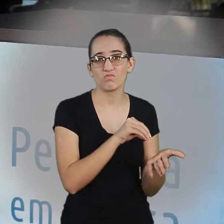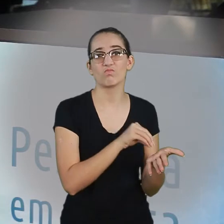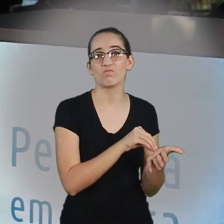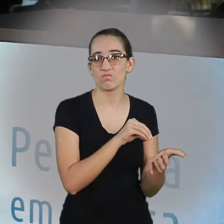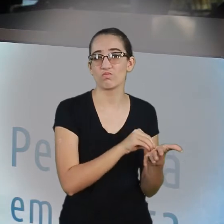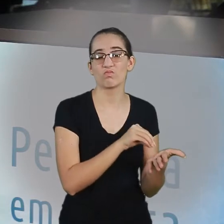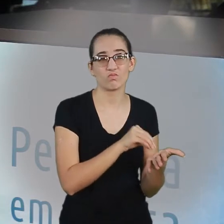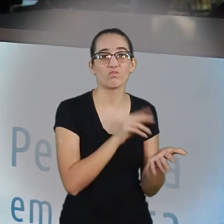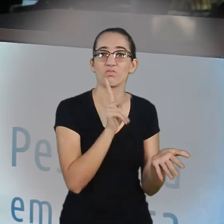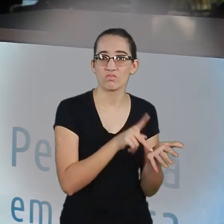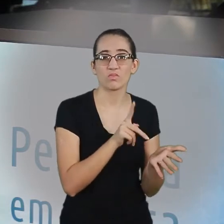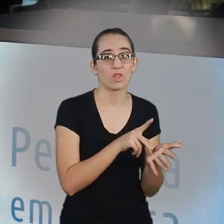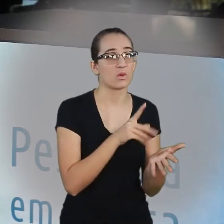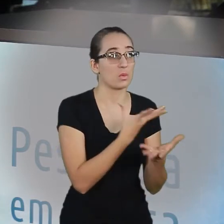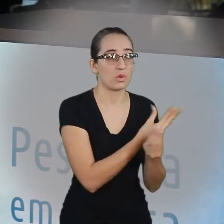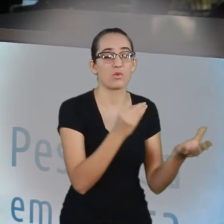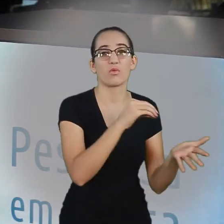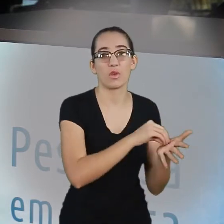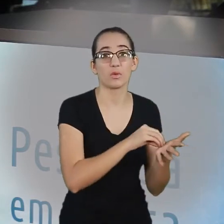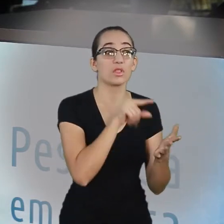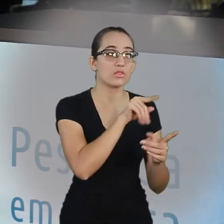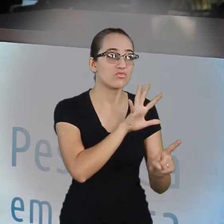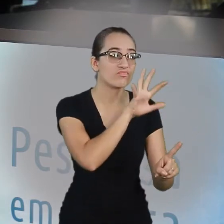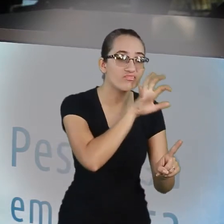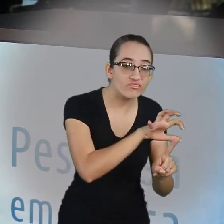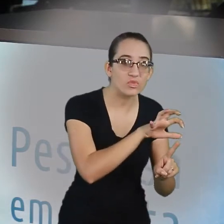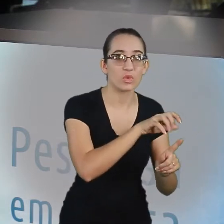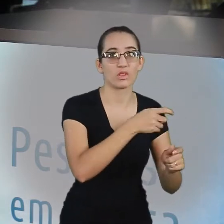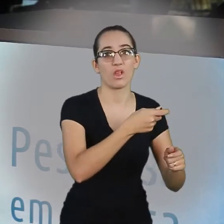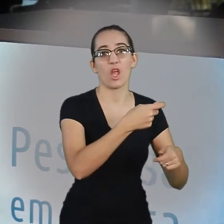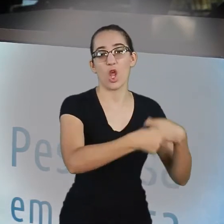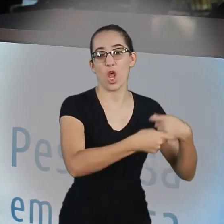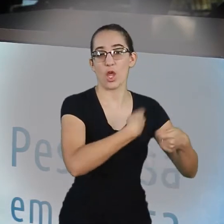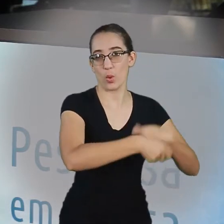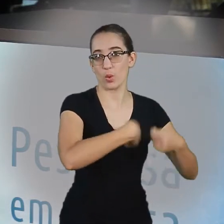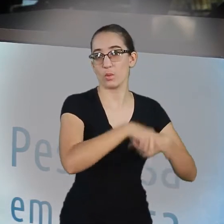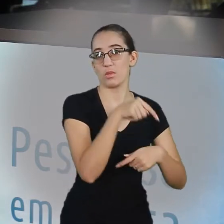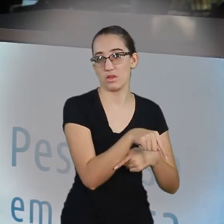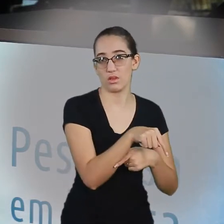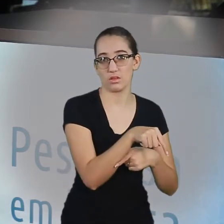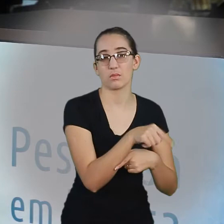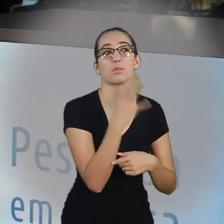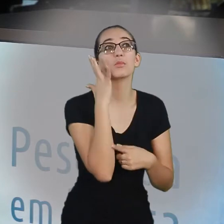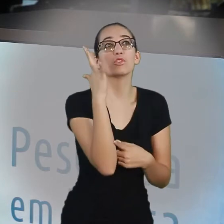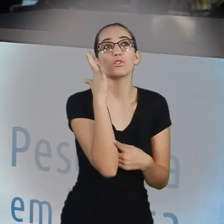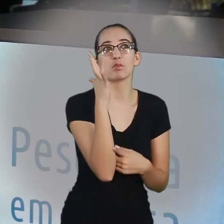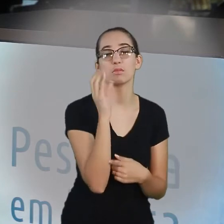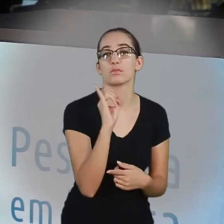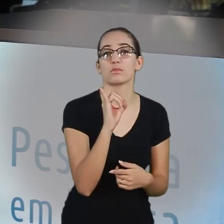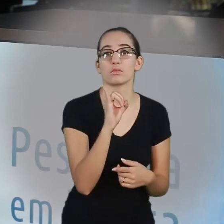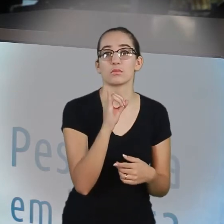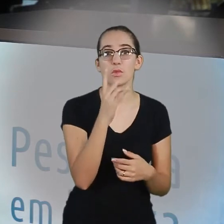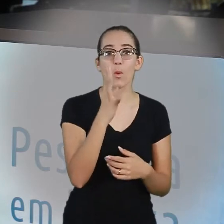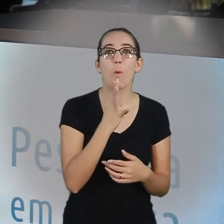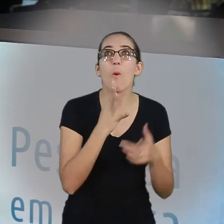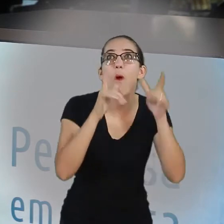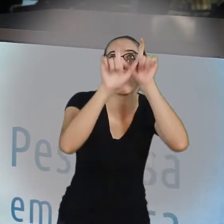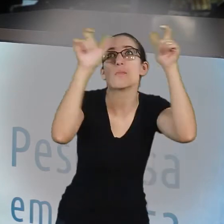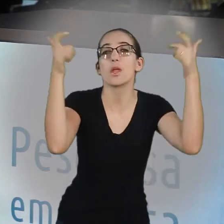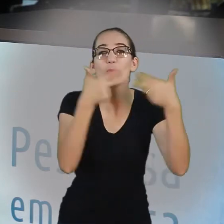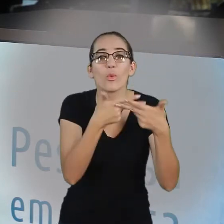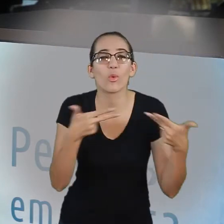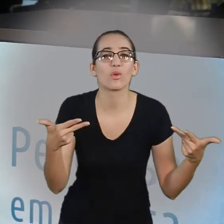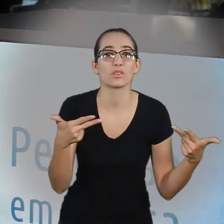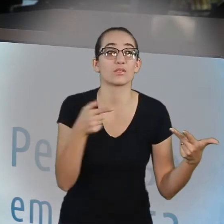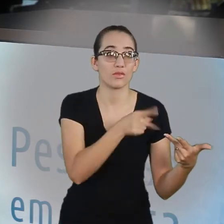Brasil, tendo em vista o impacto econômico que isso terá sobre todos os domínios do conhecimento. E além de ter impacto sobre os domínios